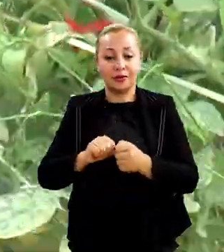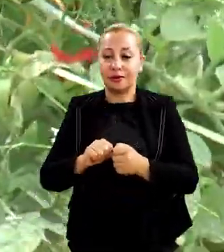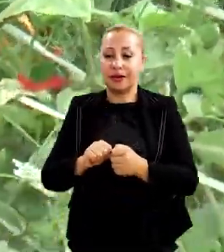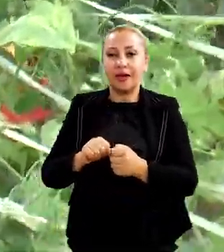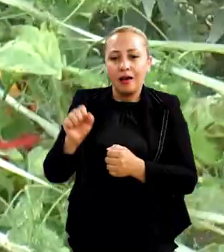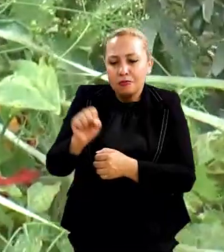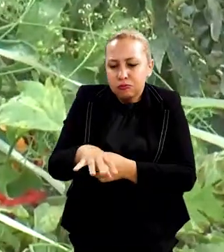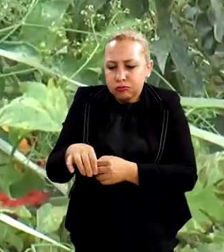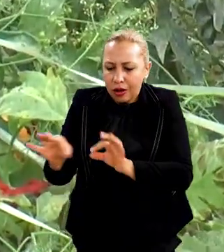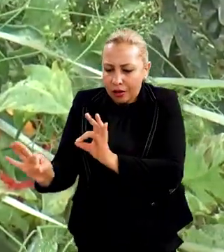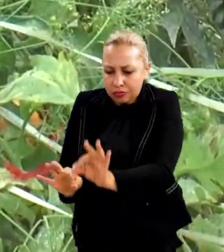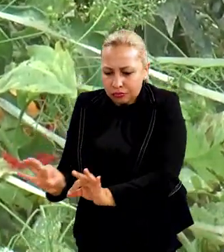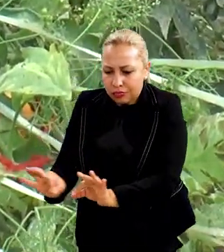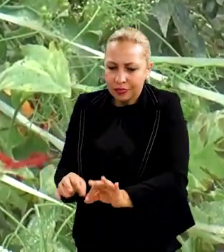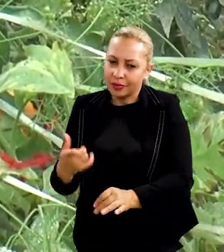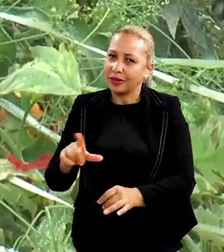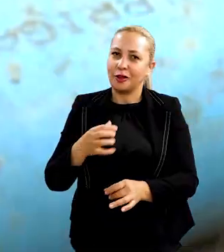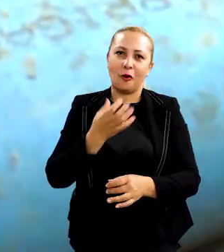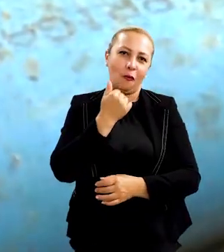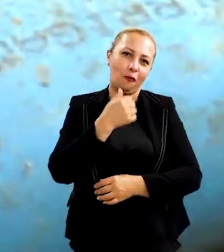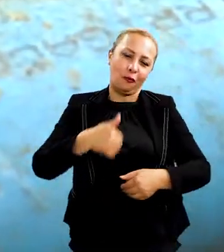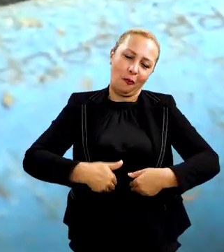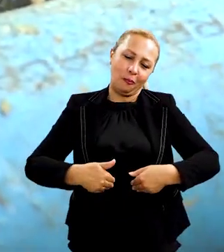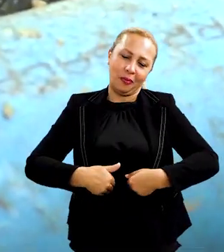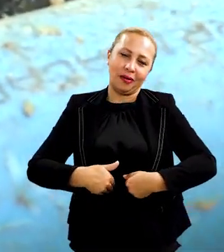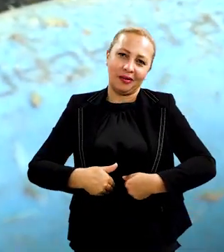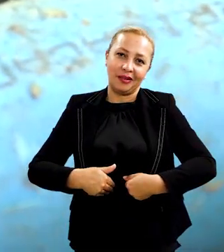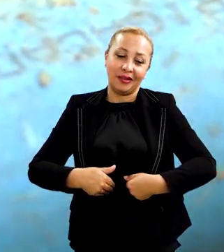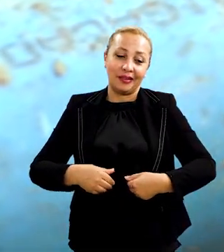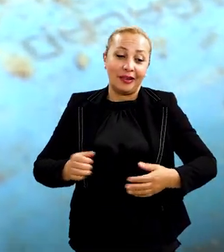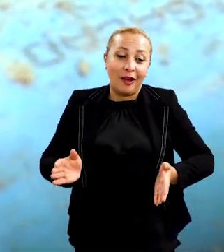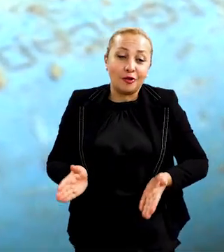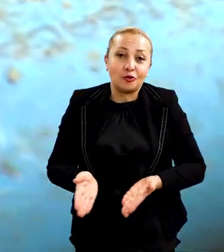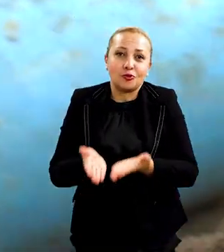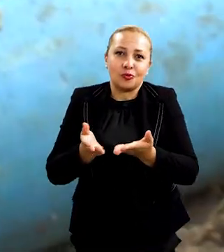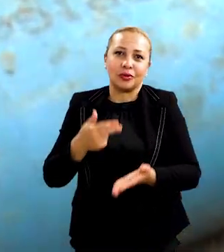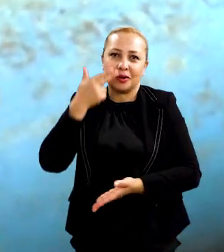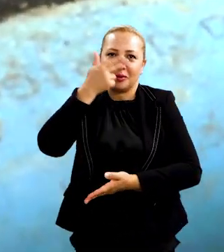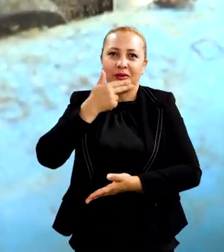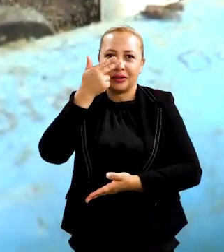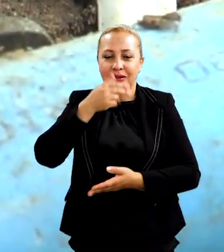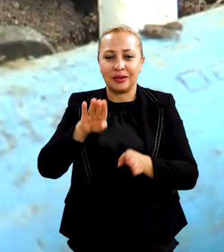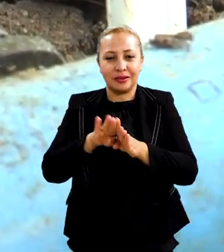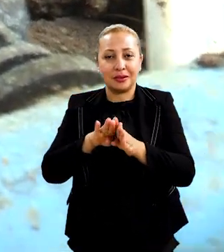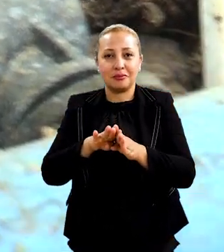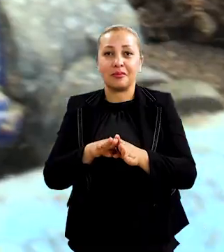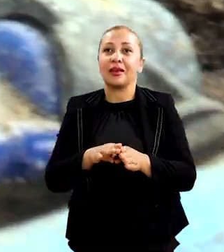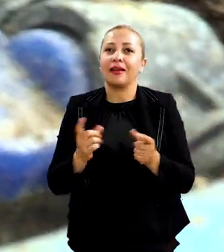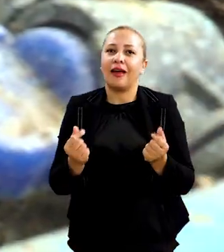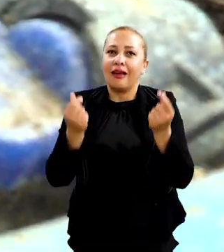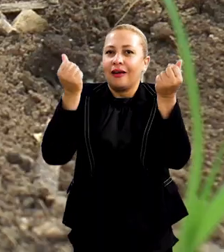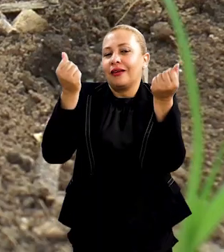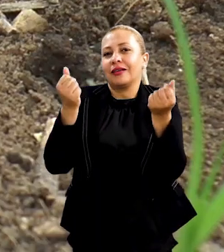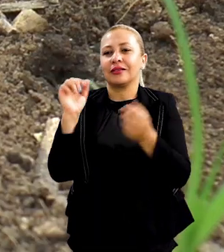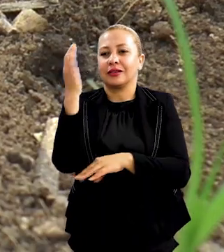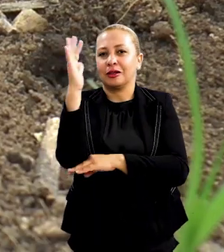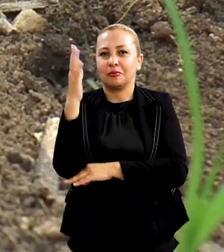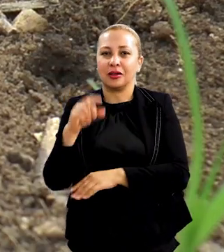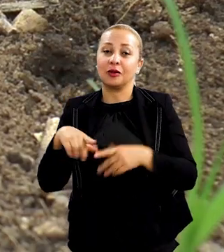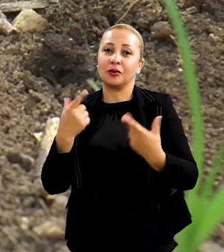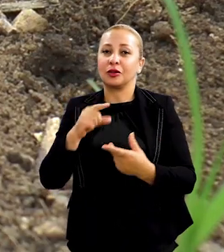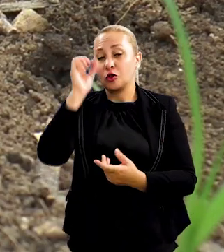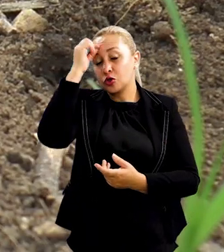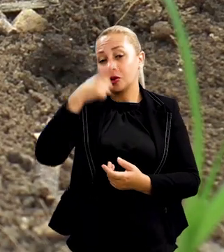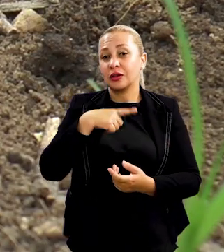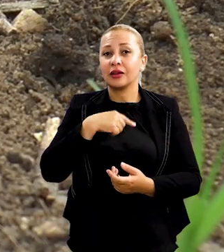que ele precisa, então ele não deixa ele com fome, né? A irrigação também, de acordo com as necessidades hídricas que a planta tem. E quando eu molho